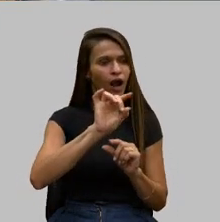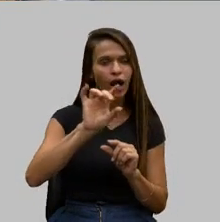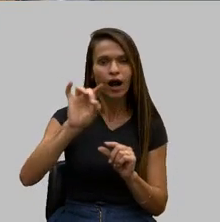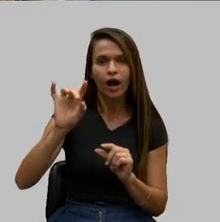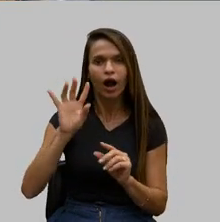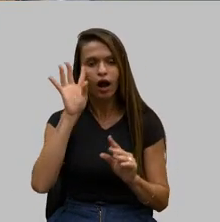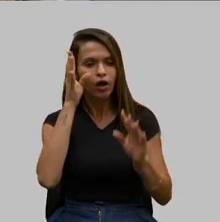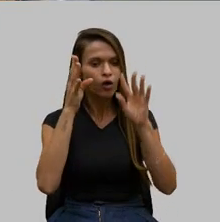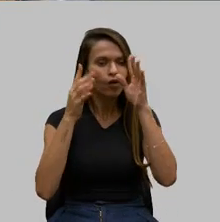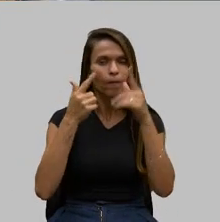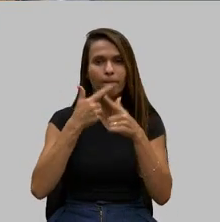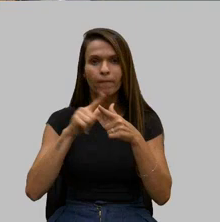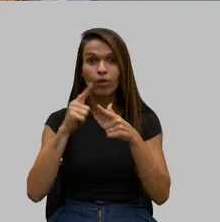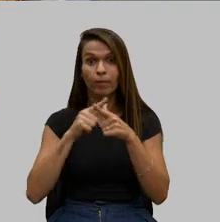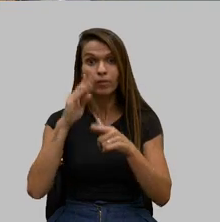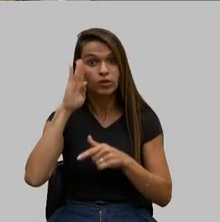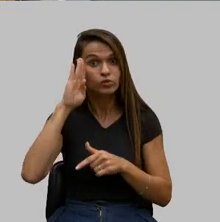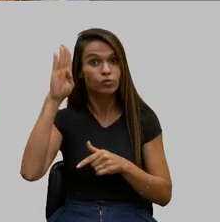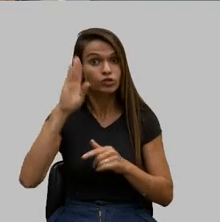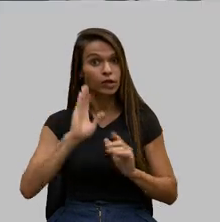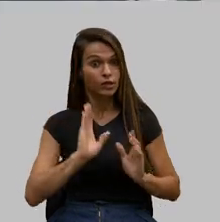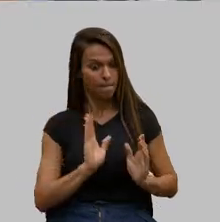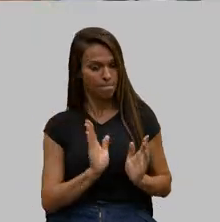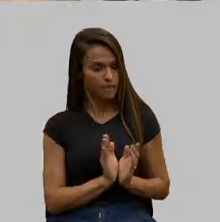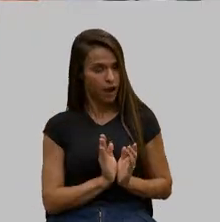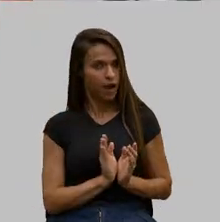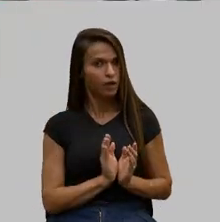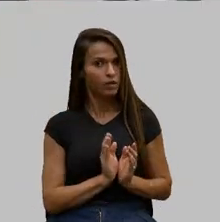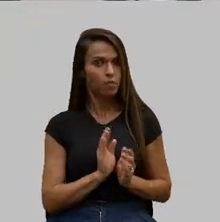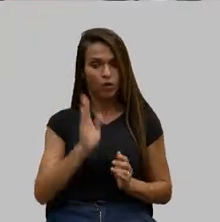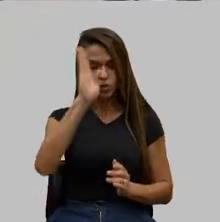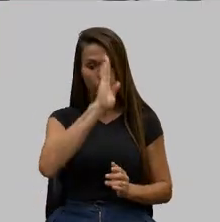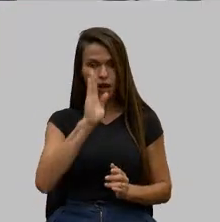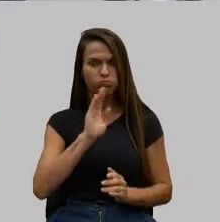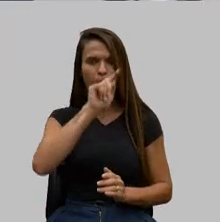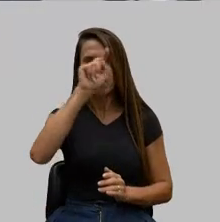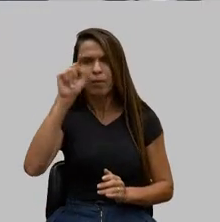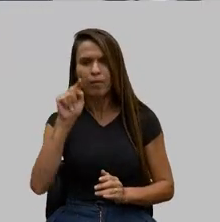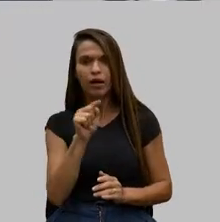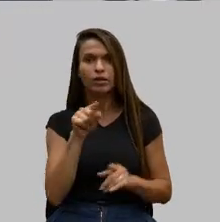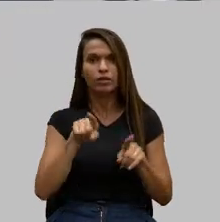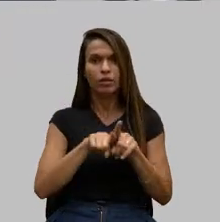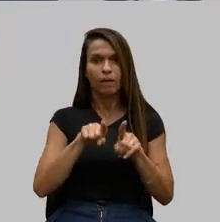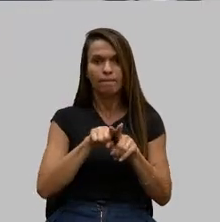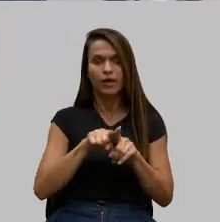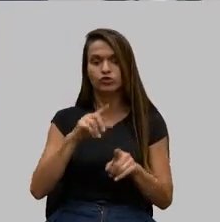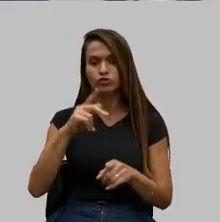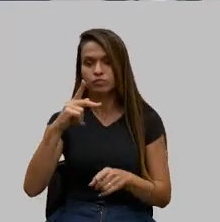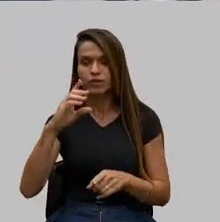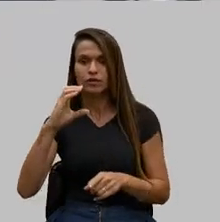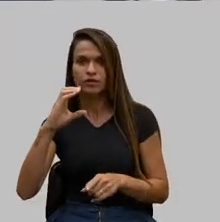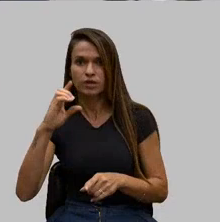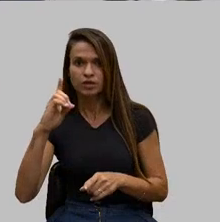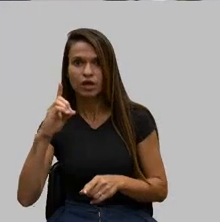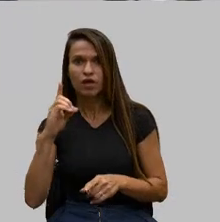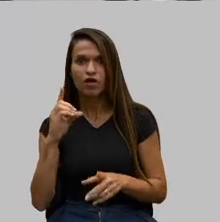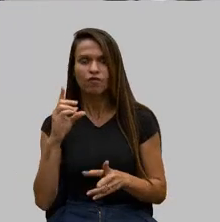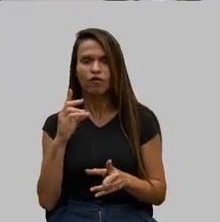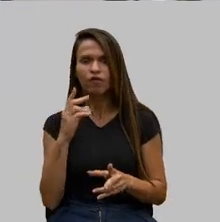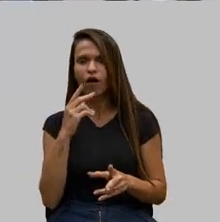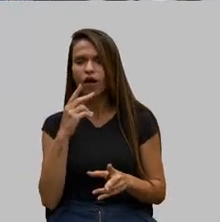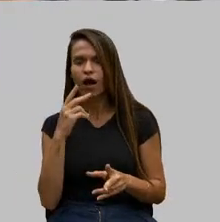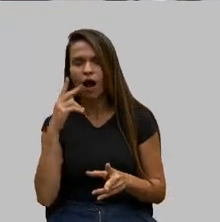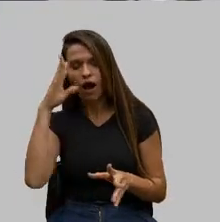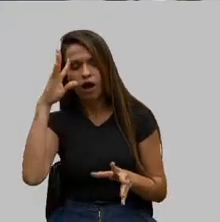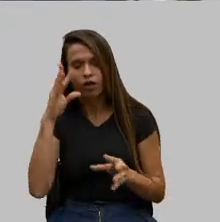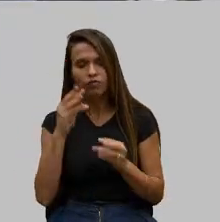o problema principalmente das apaz pelo Brasil afora e do deficiente né você rápido a fala de todos nós aqui